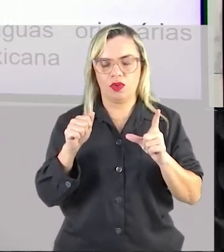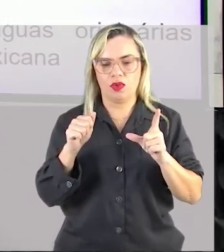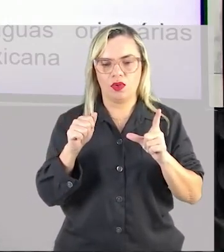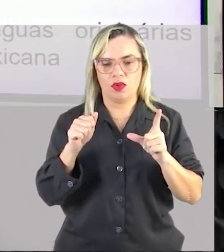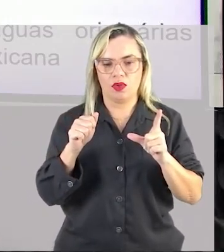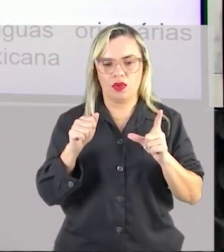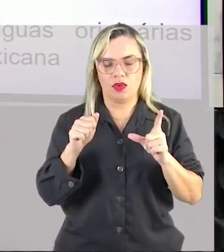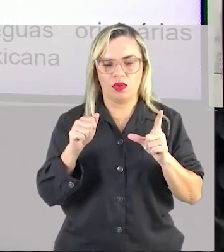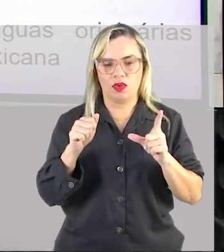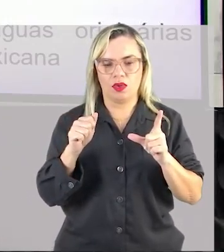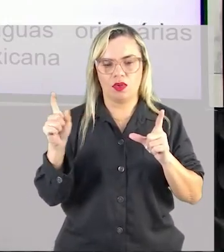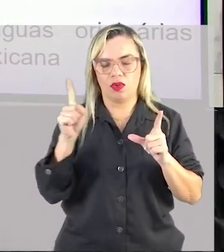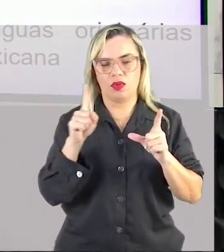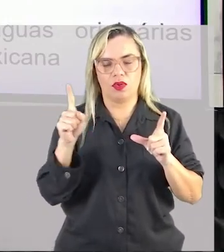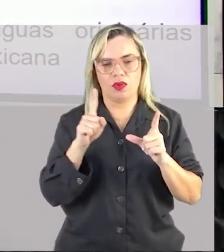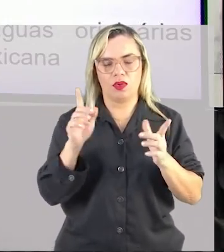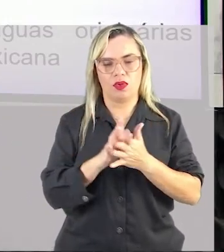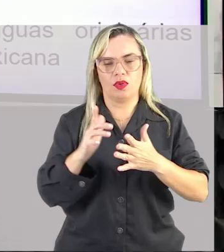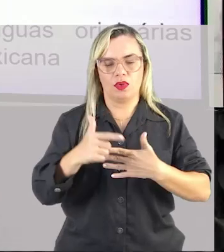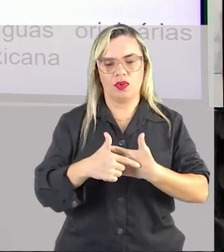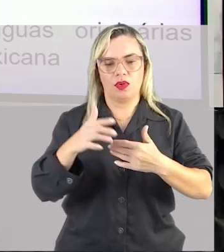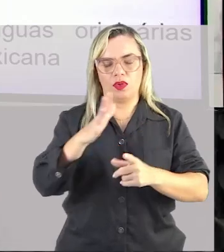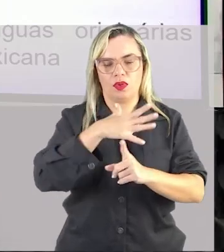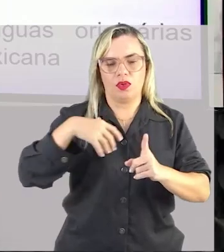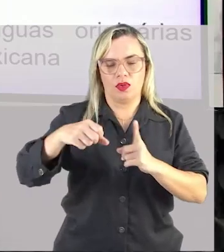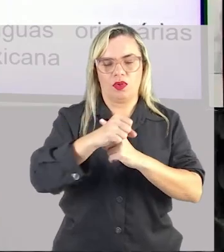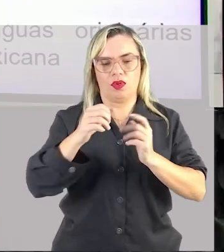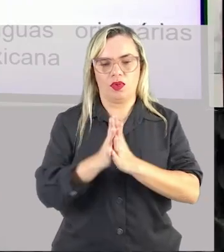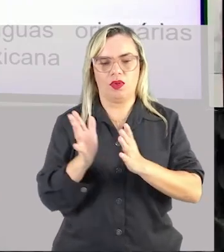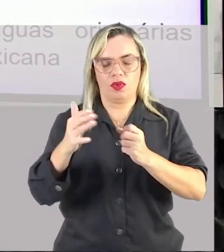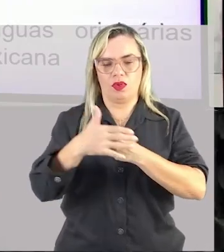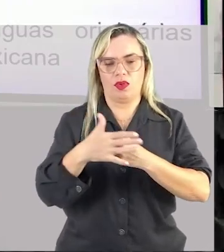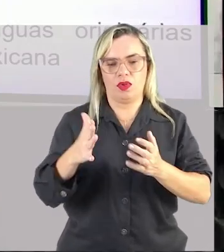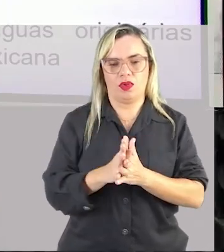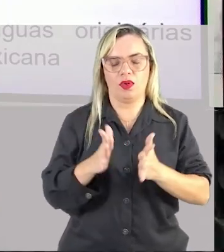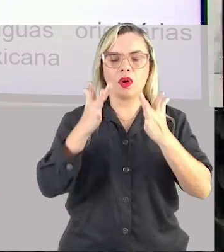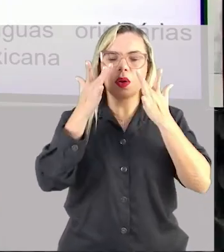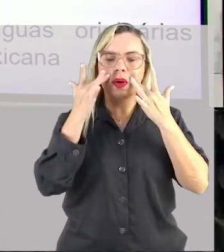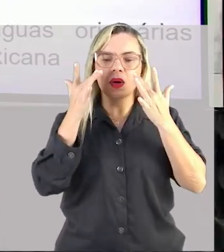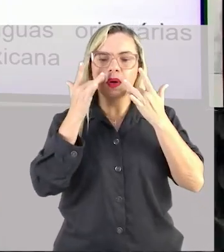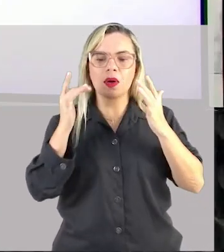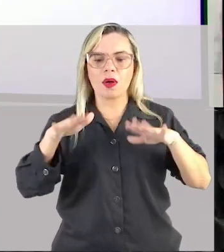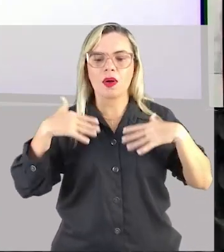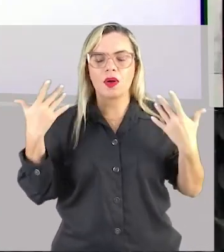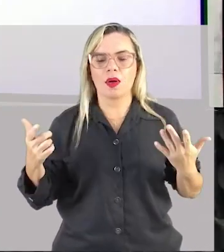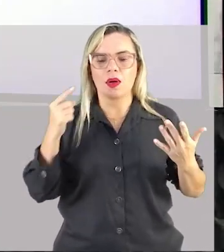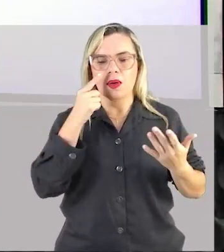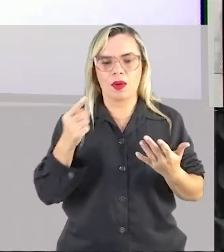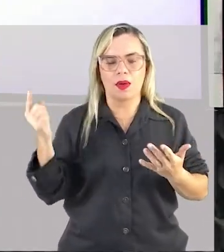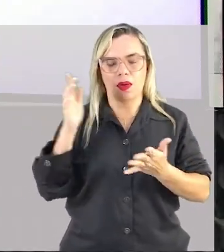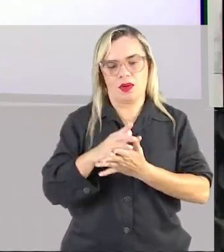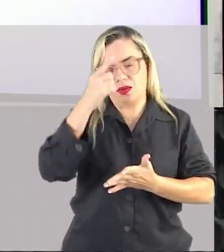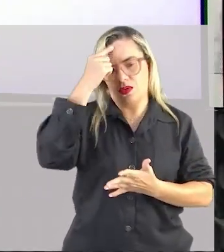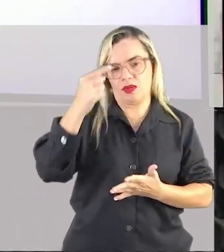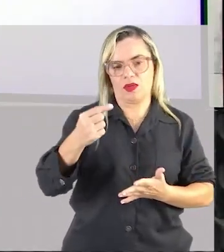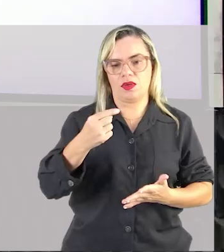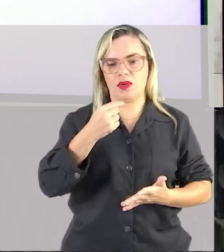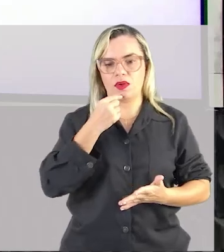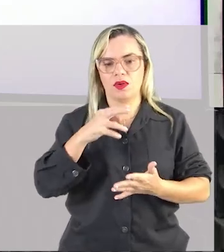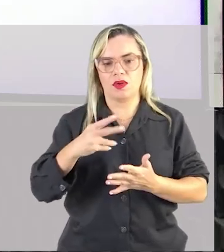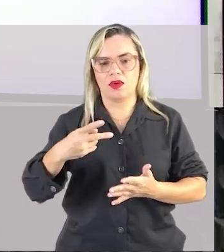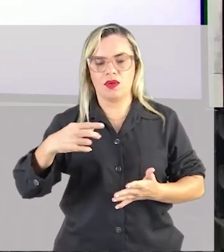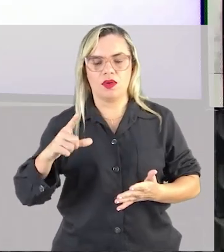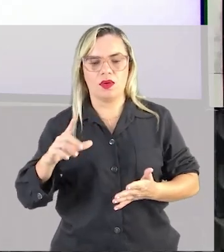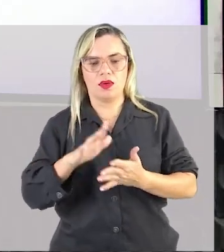iconográfica, né, indígena mexicana? Não, essa não é a função social. Não é proteger aquela arte ou essa imagem aqui desse caracol que